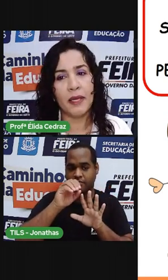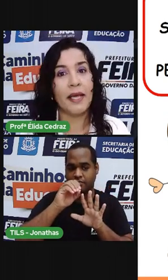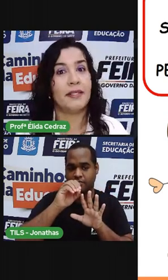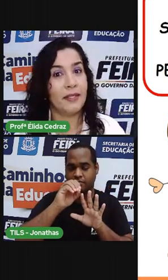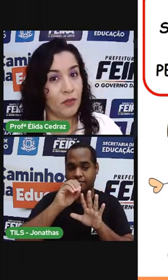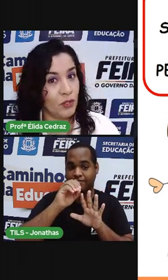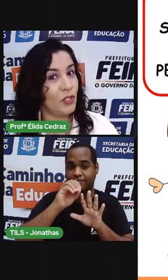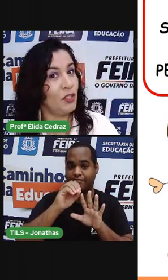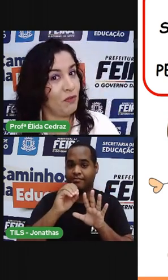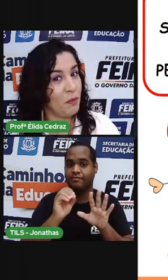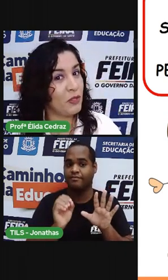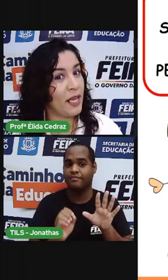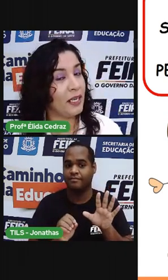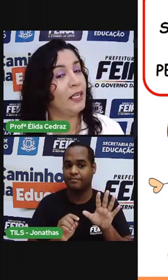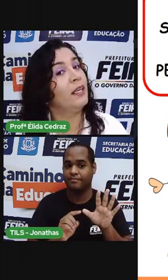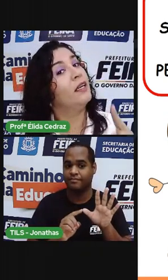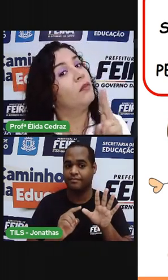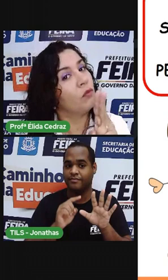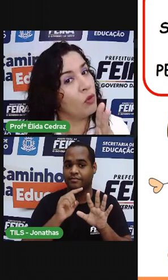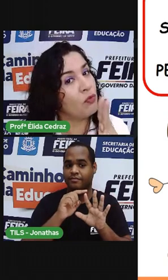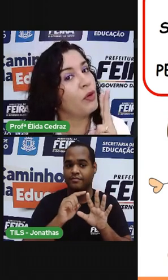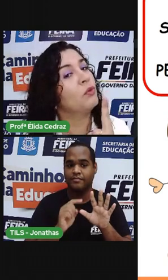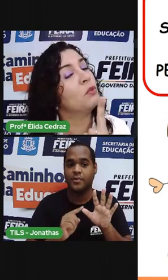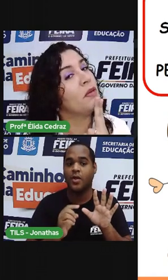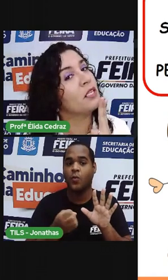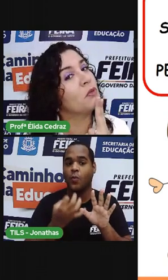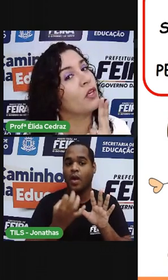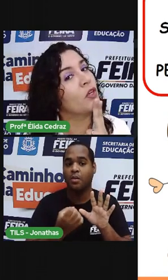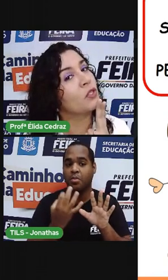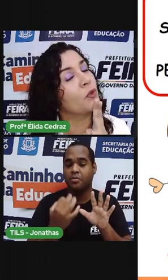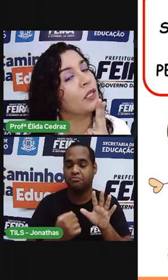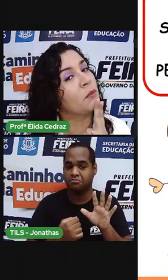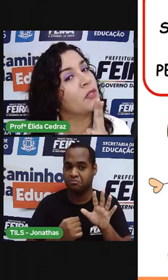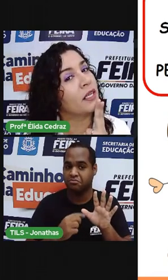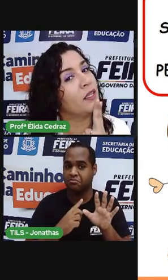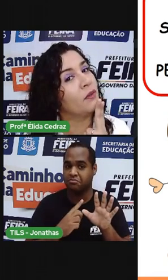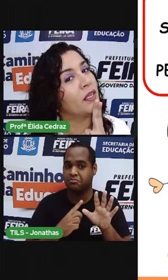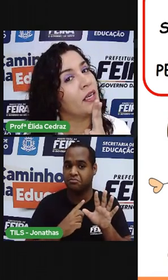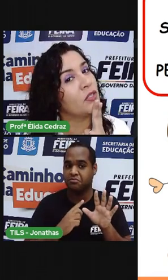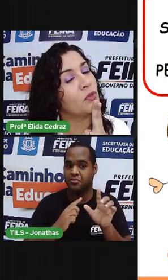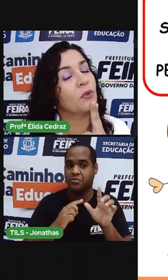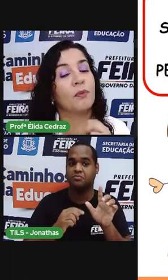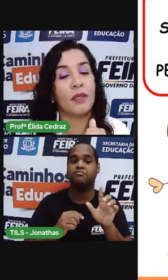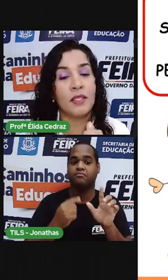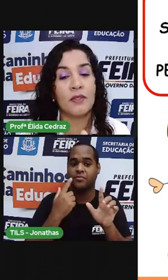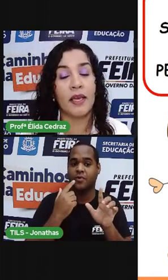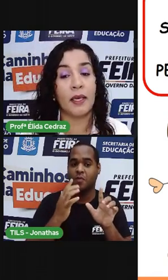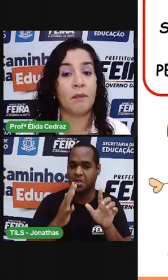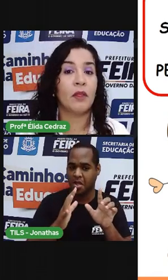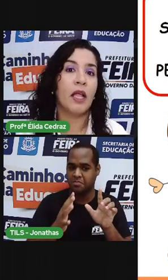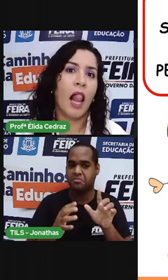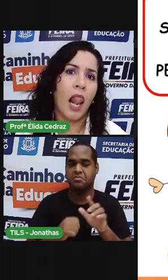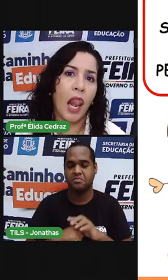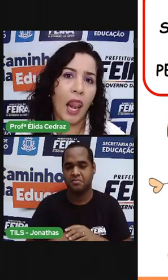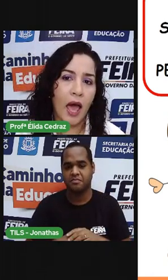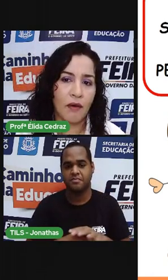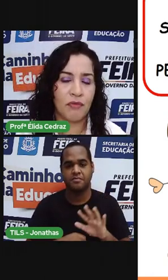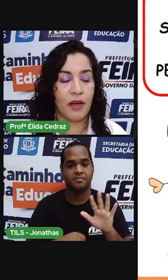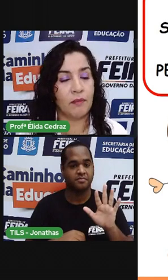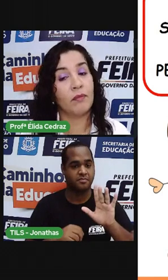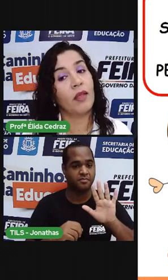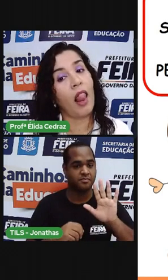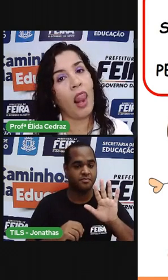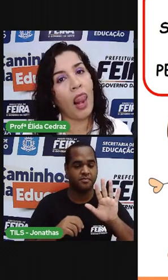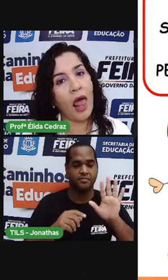Quantos pedacinhos nós tivemos ali? Não foram os mesmos que nós contamos aqui no queijo? Isso aí.